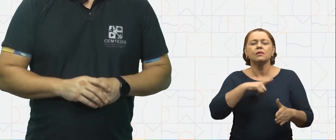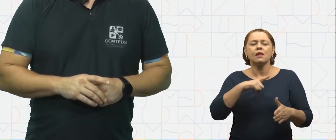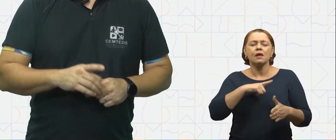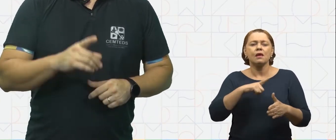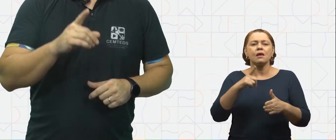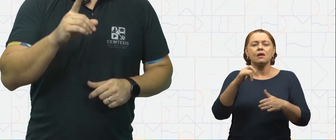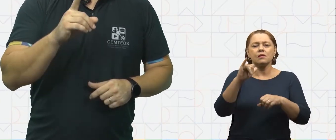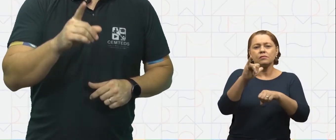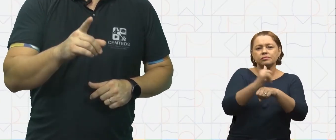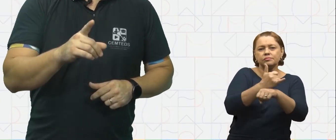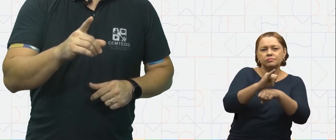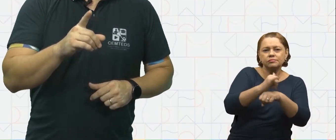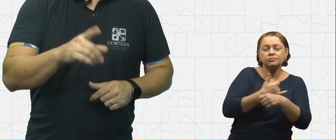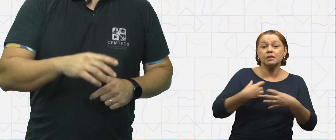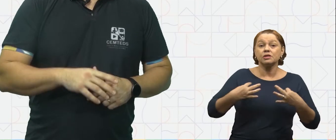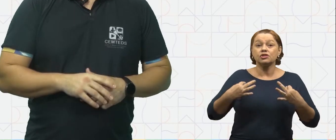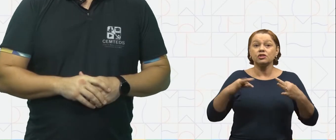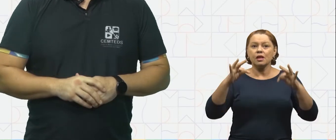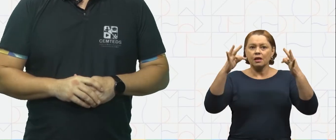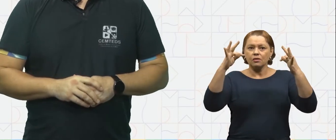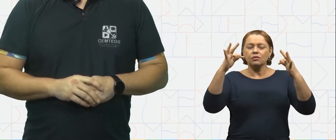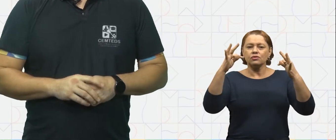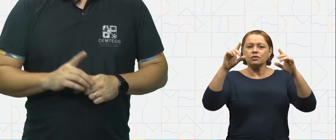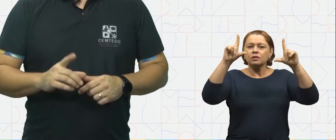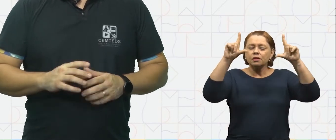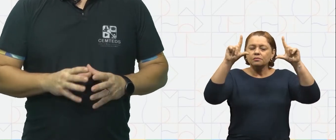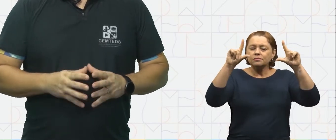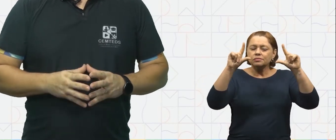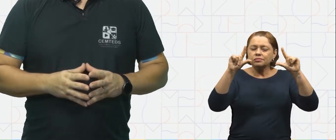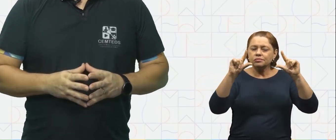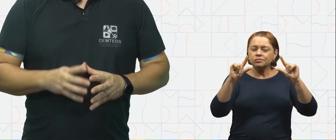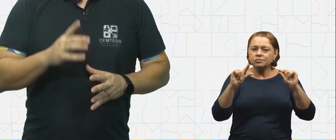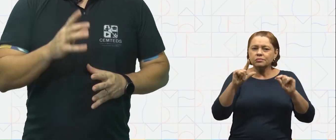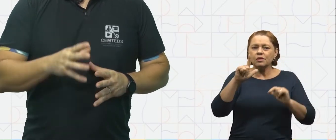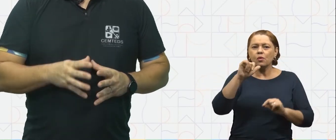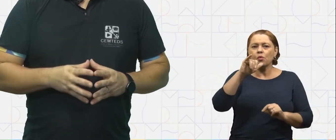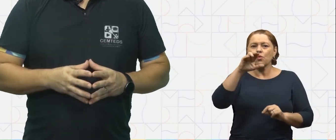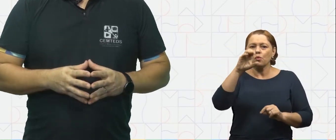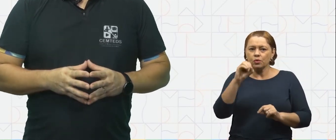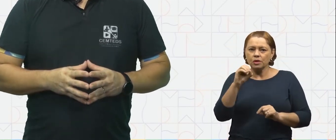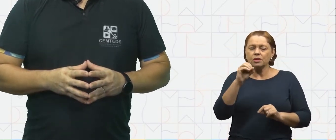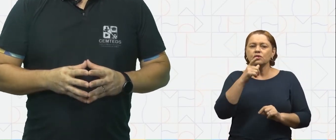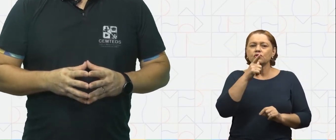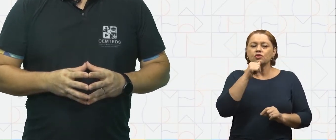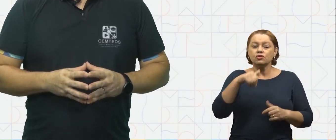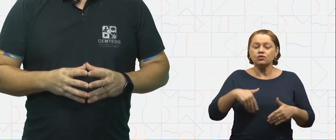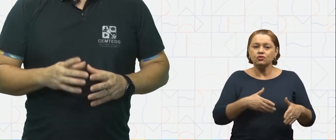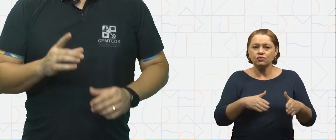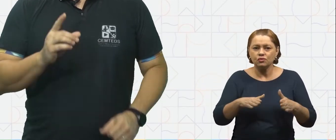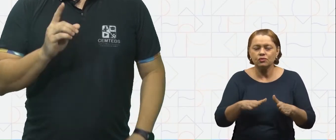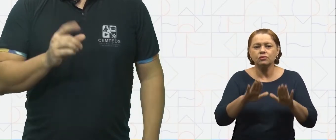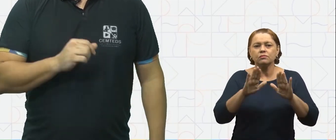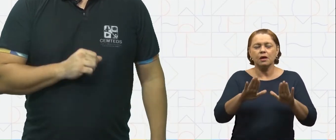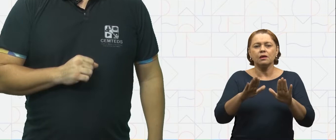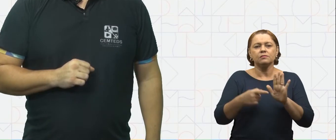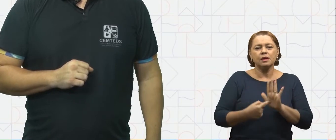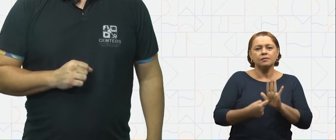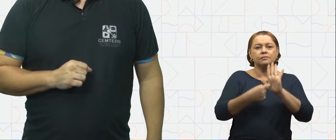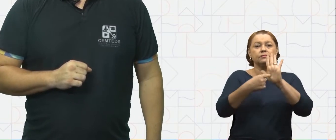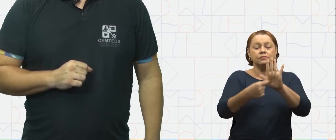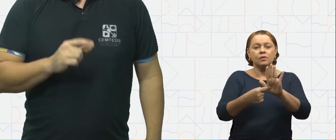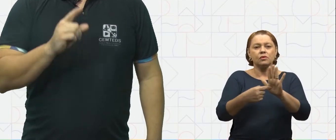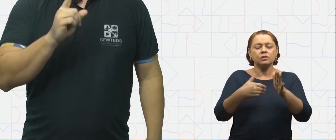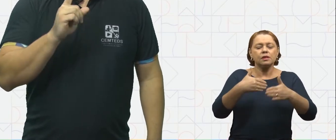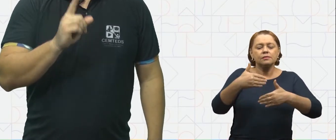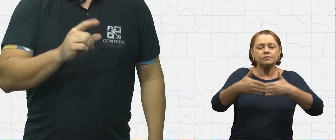tecnologias que reduz a níveis bastante toleráveis tais efeitos. Temos um exemplo para ajudar a ilustrar esse